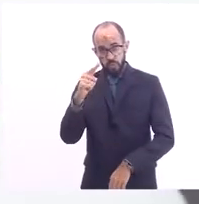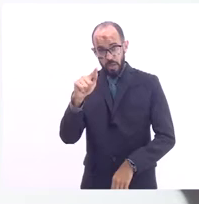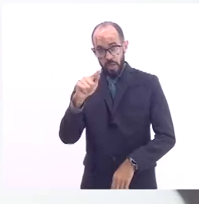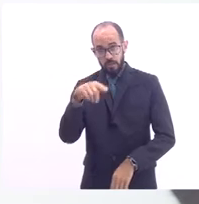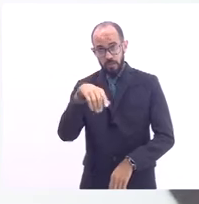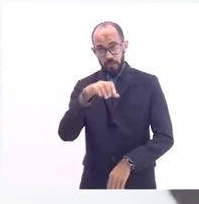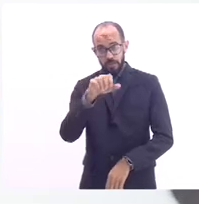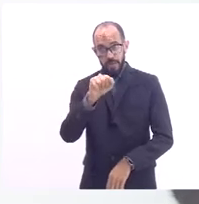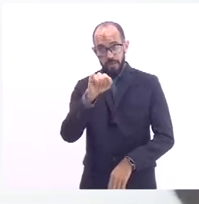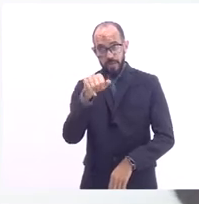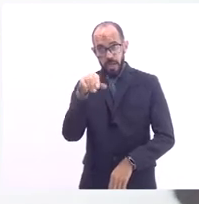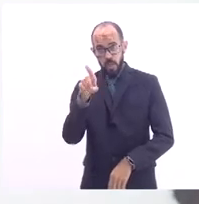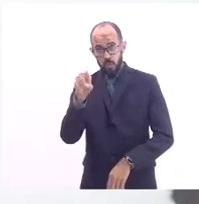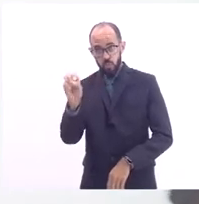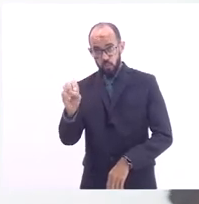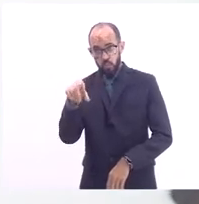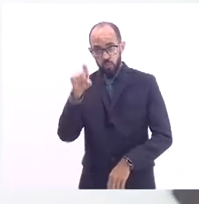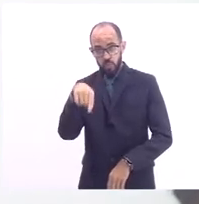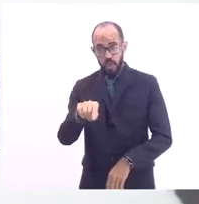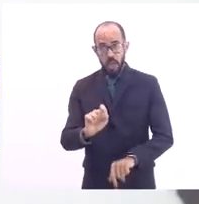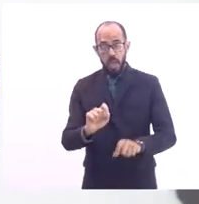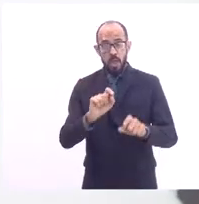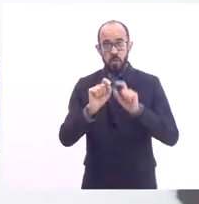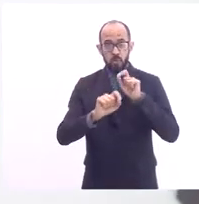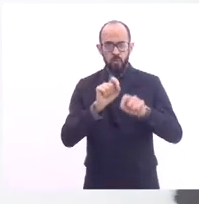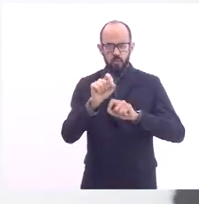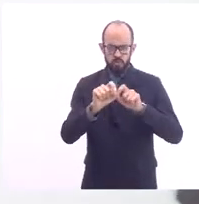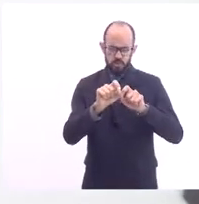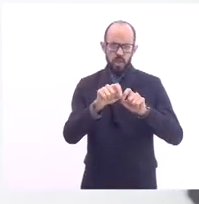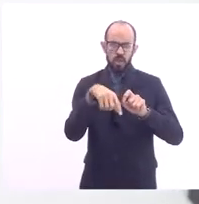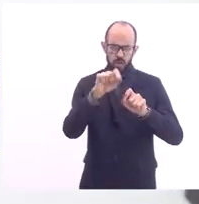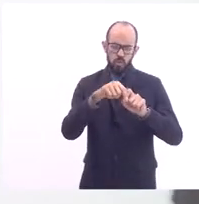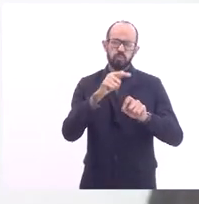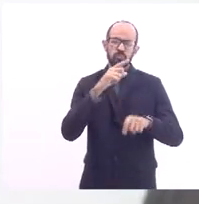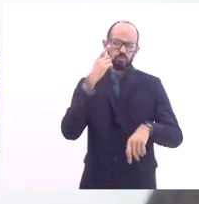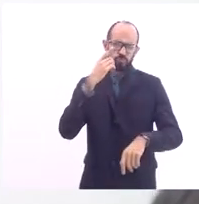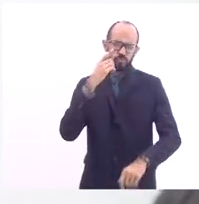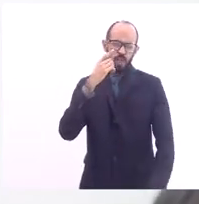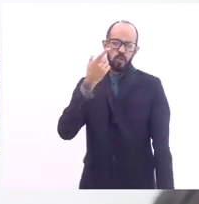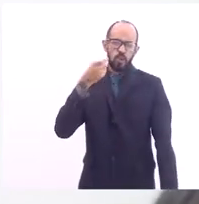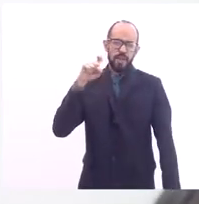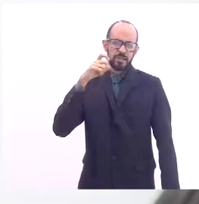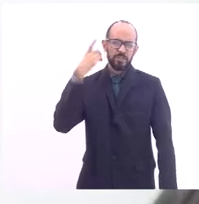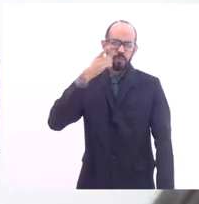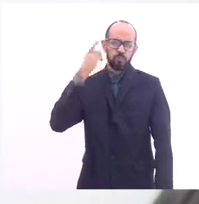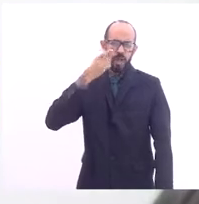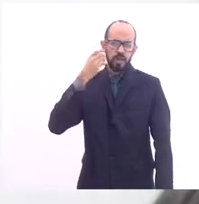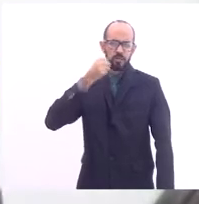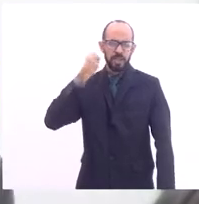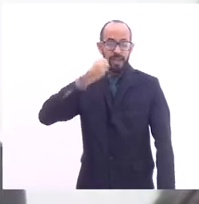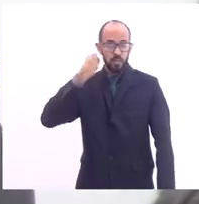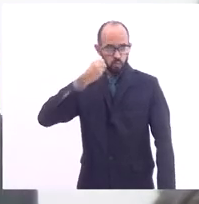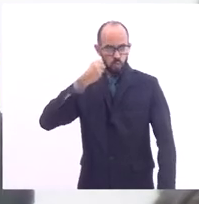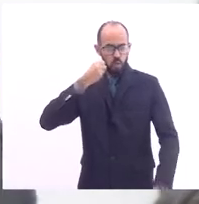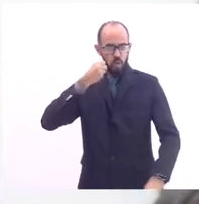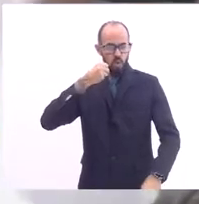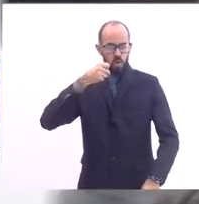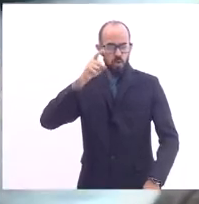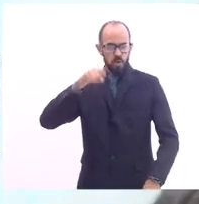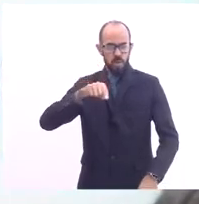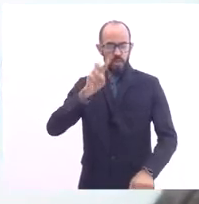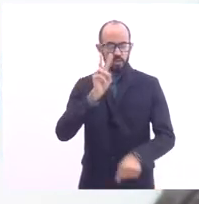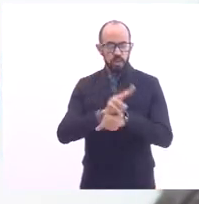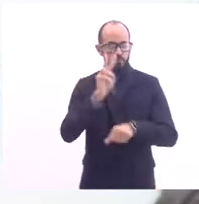Caiado, que é um quadro político muito conhecido, foi deputado, senador, e é do campo político que defende